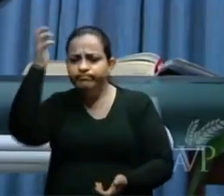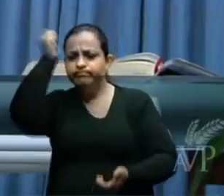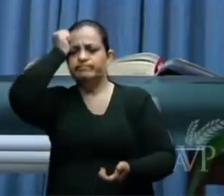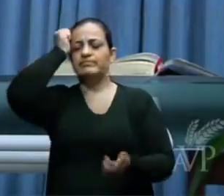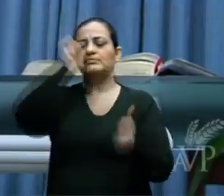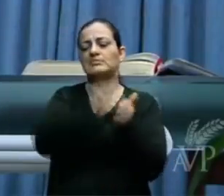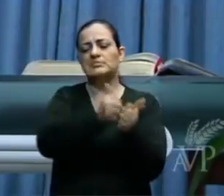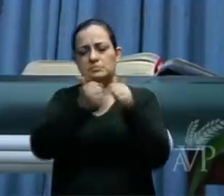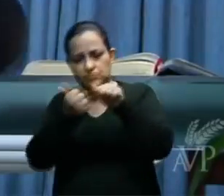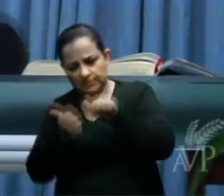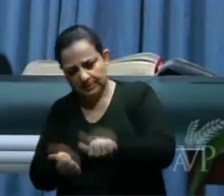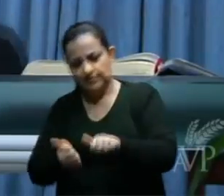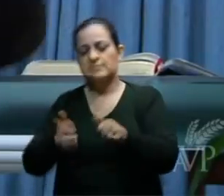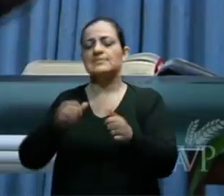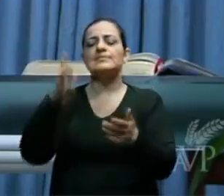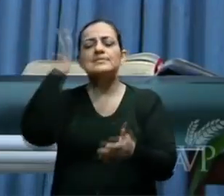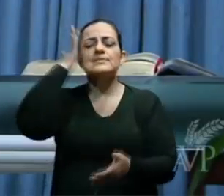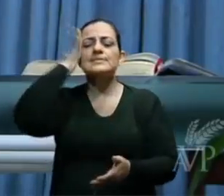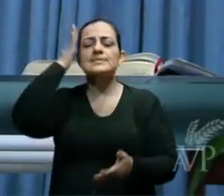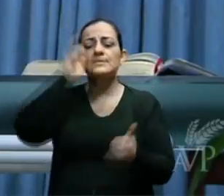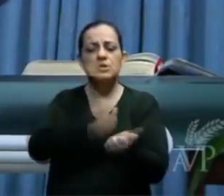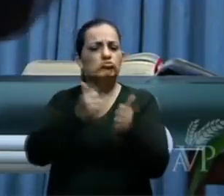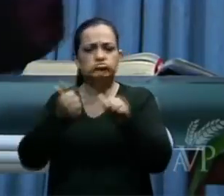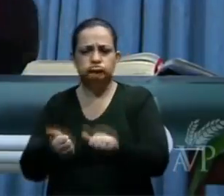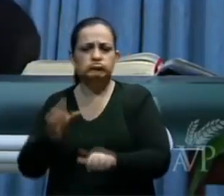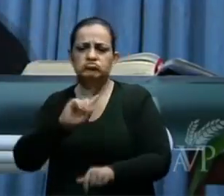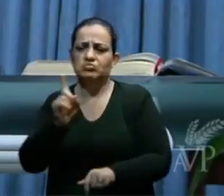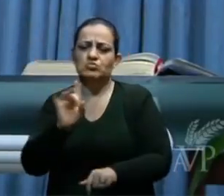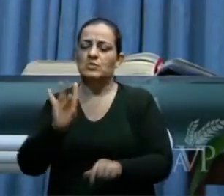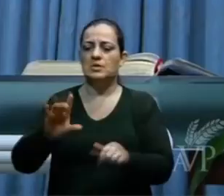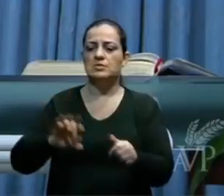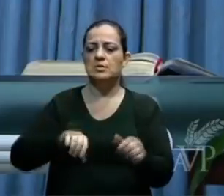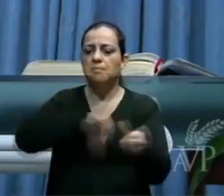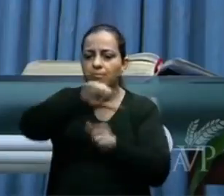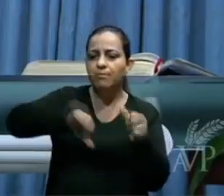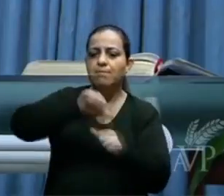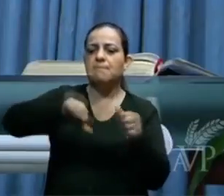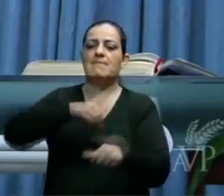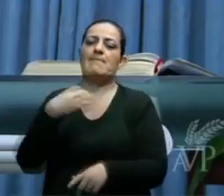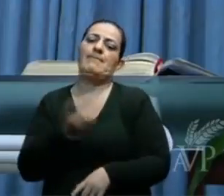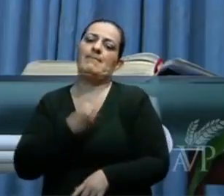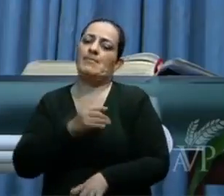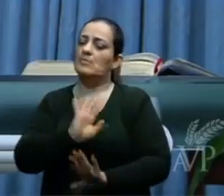ser batizado você tem que saber que batismo não é para a regeneração